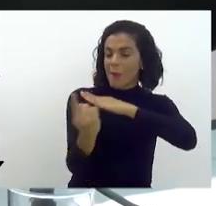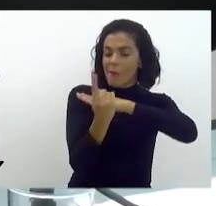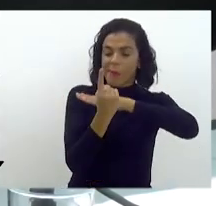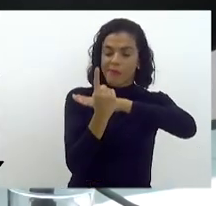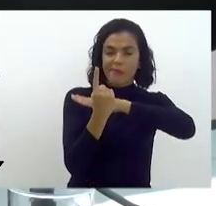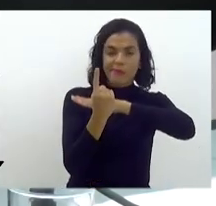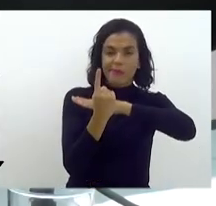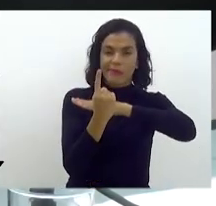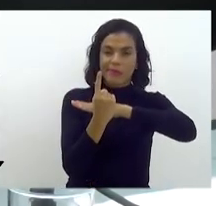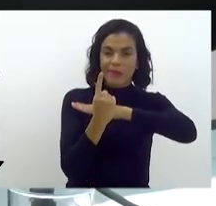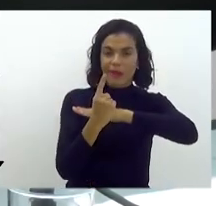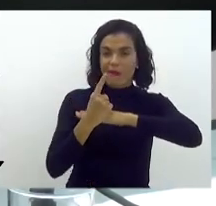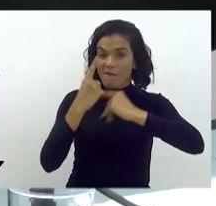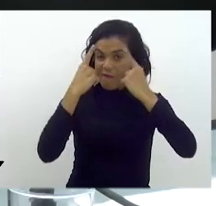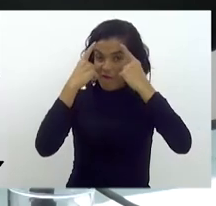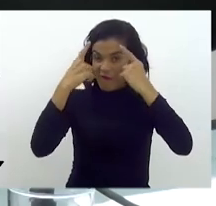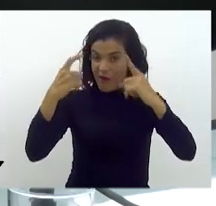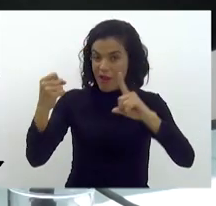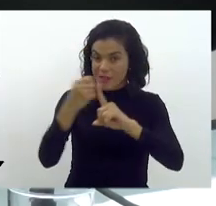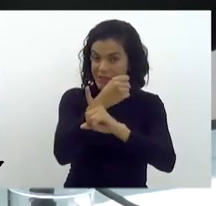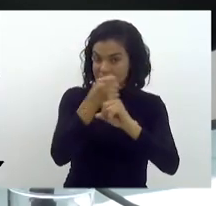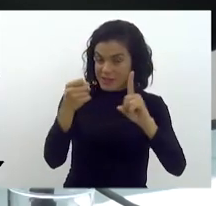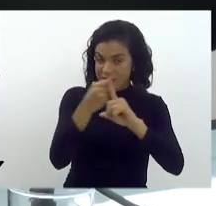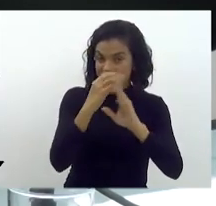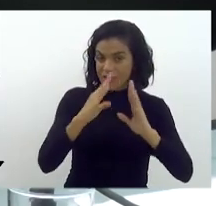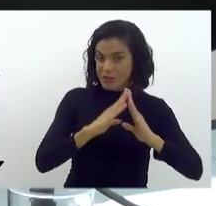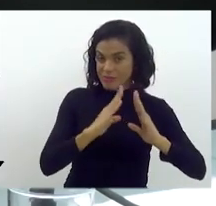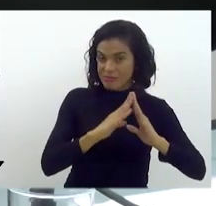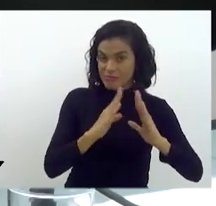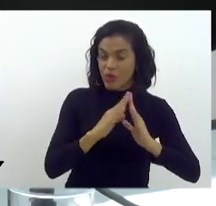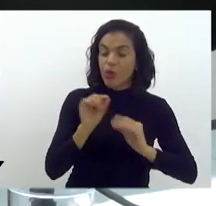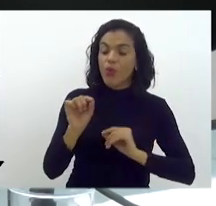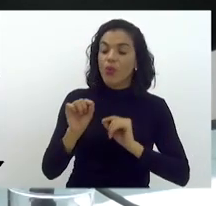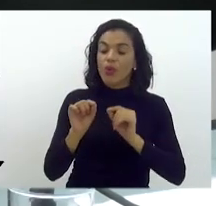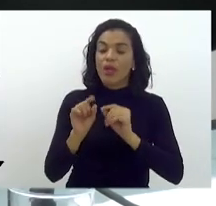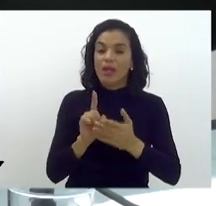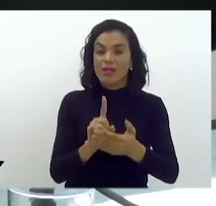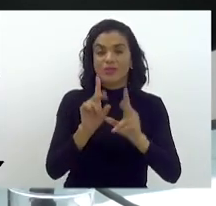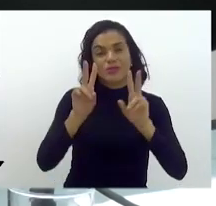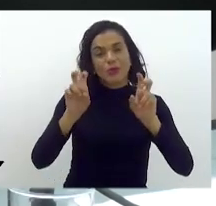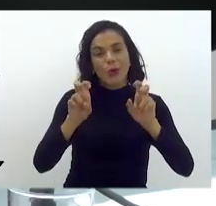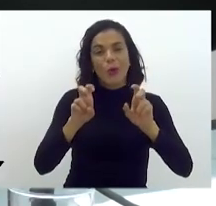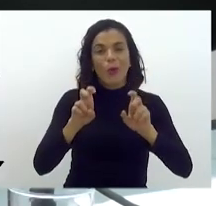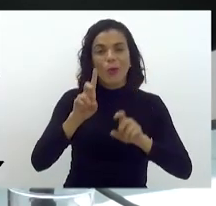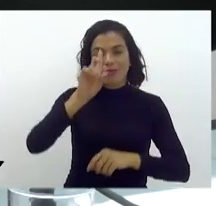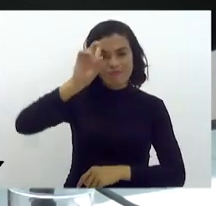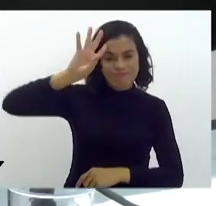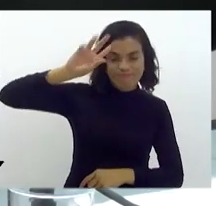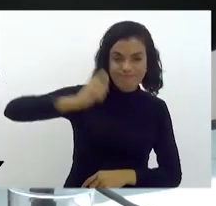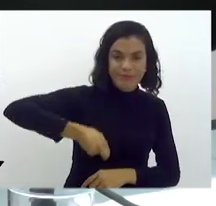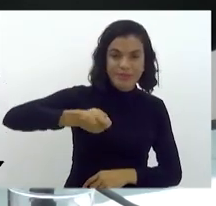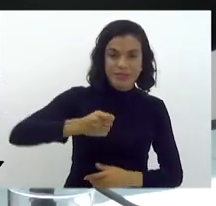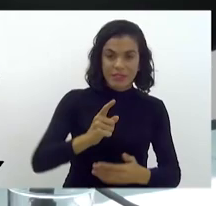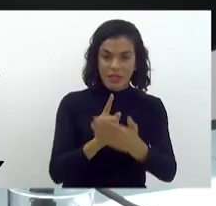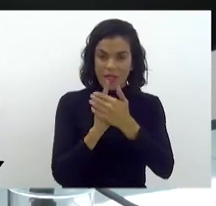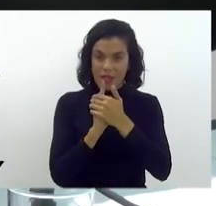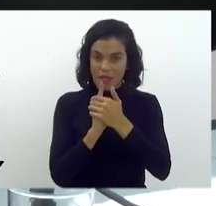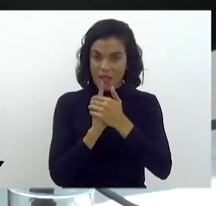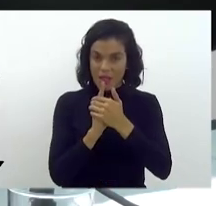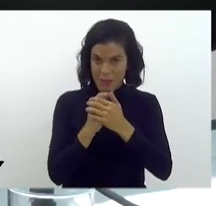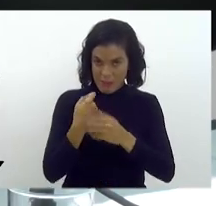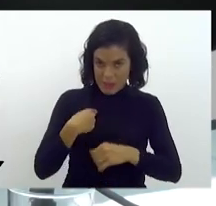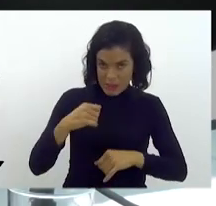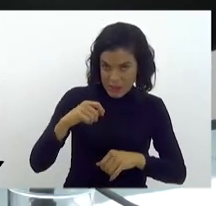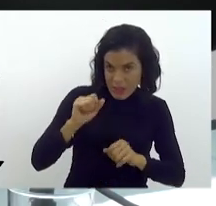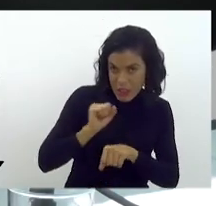da violência doméstica O que que a gente tem que fazer por exemplo na medida protetiva porque tem que esperar apanhar de novo Tem que